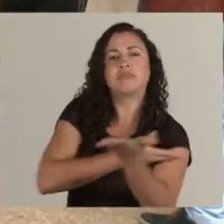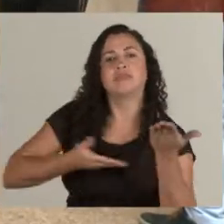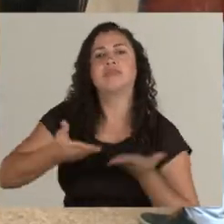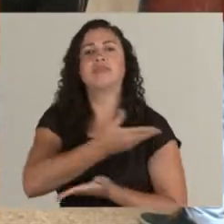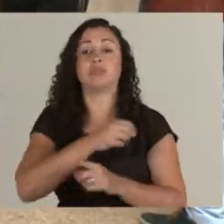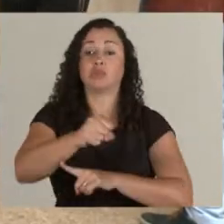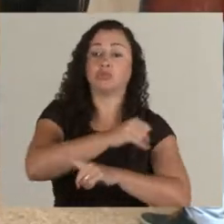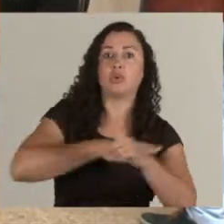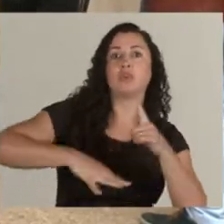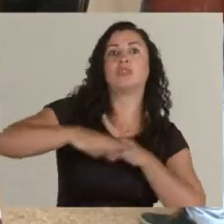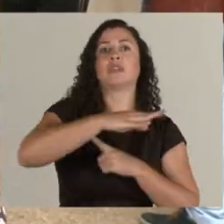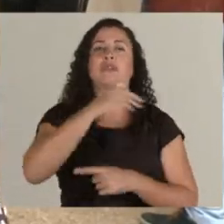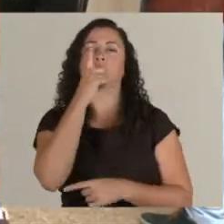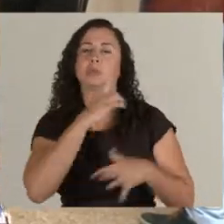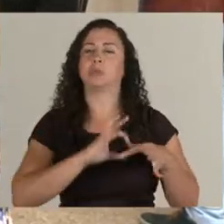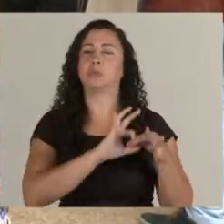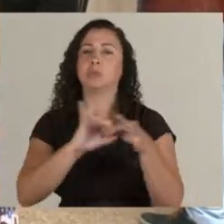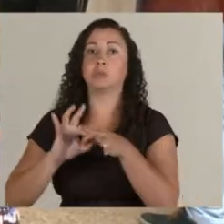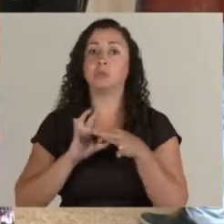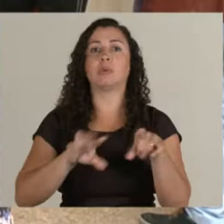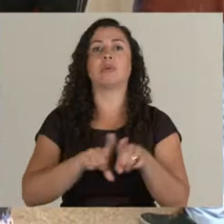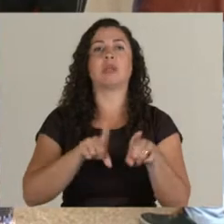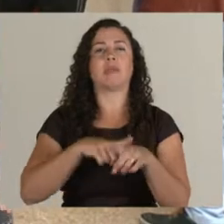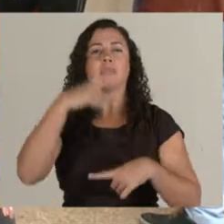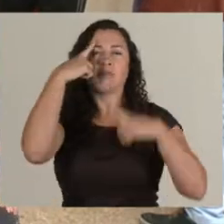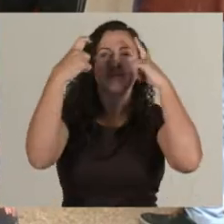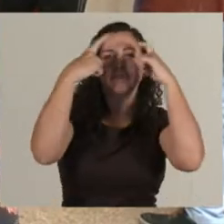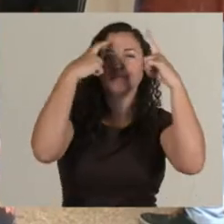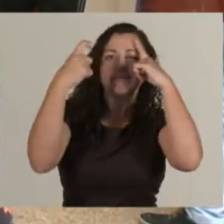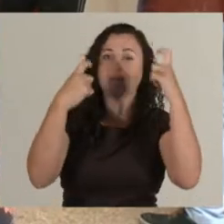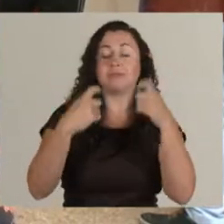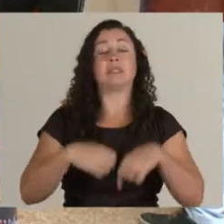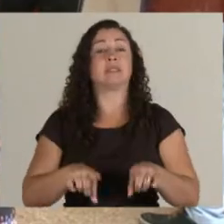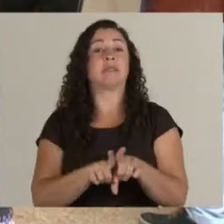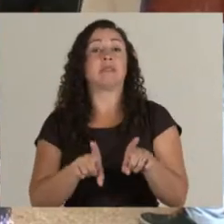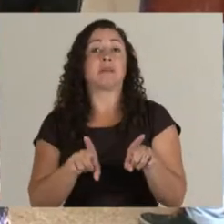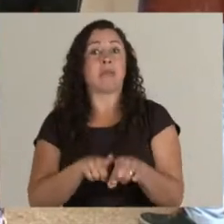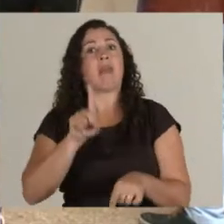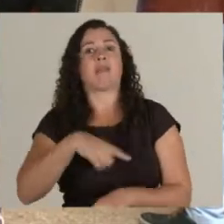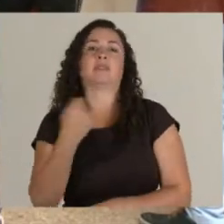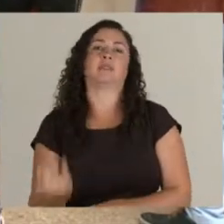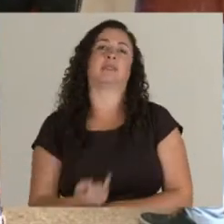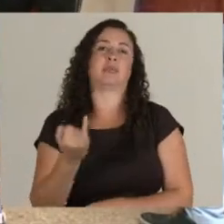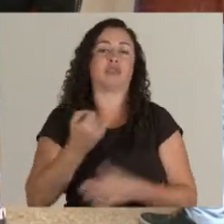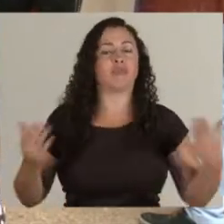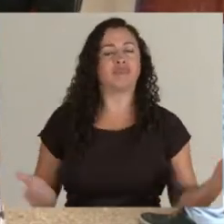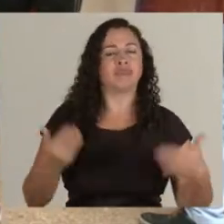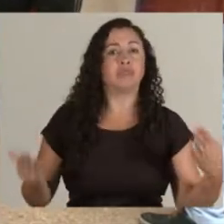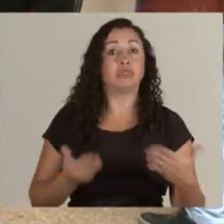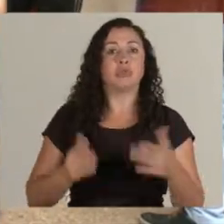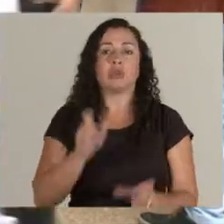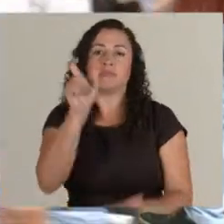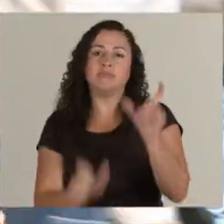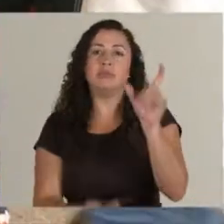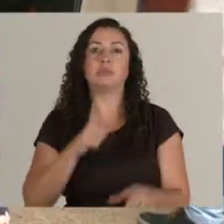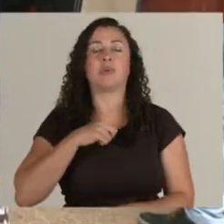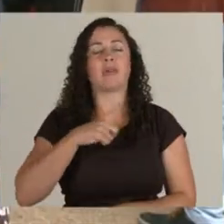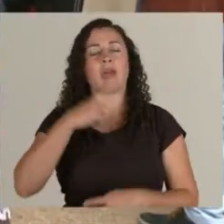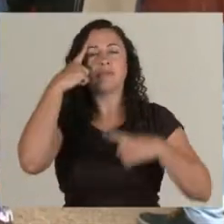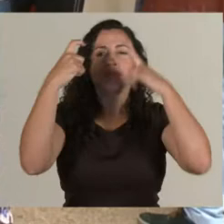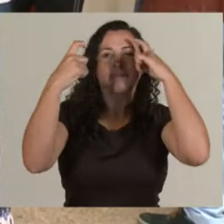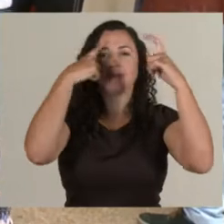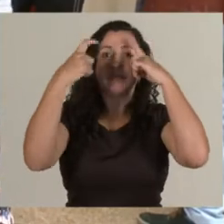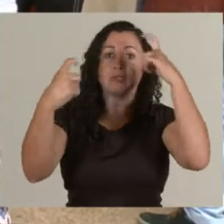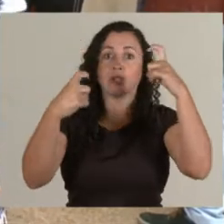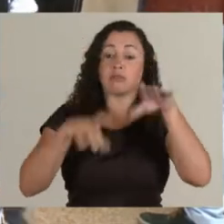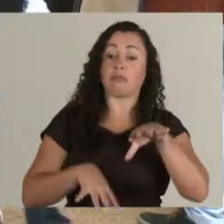bem com a sociedade, com a sua multiplicidade, que sejam criativos. Então, esse estímulo à criatividade na